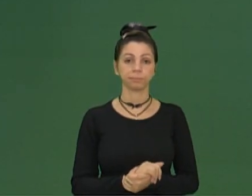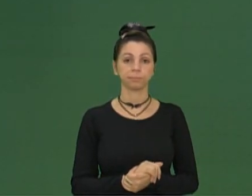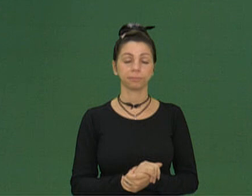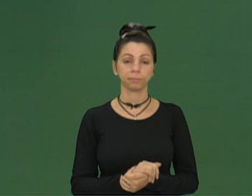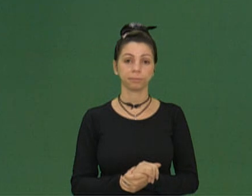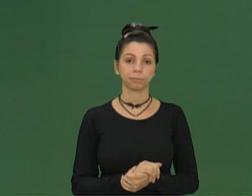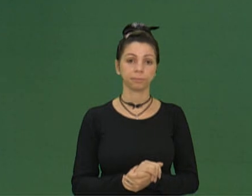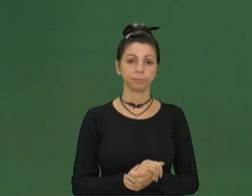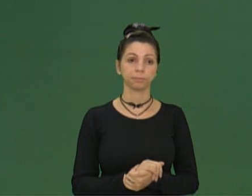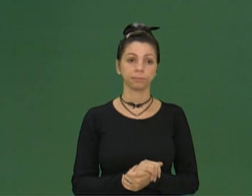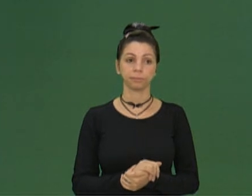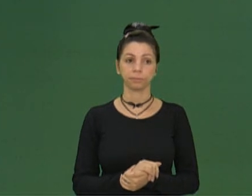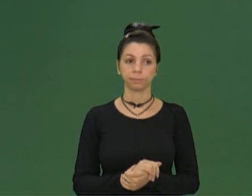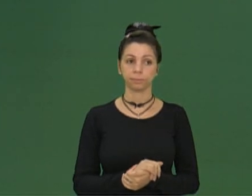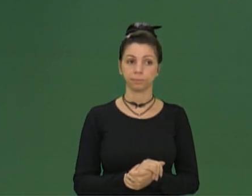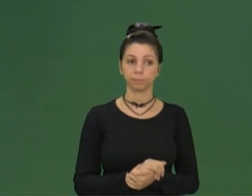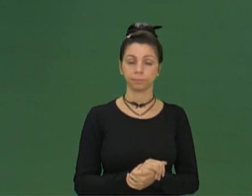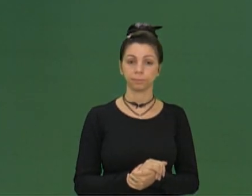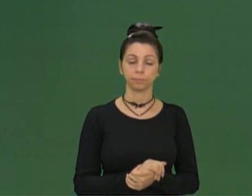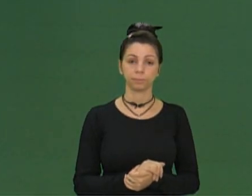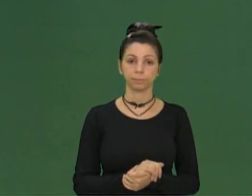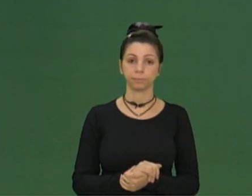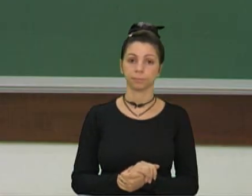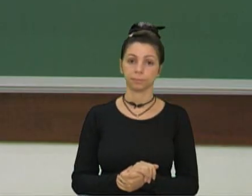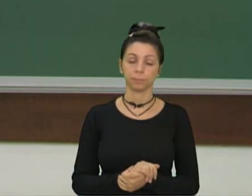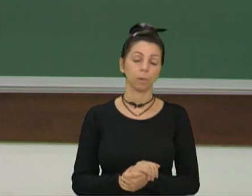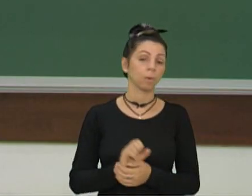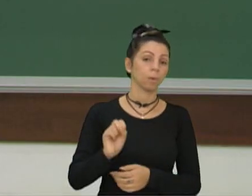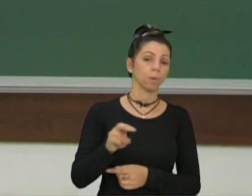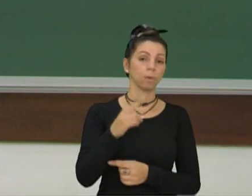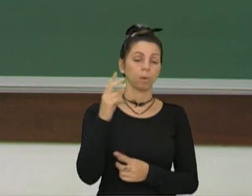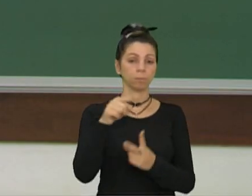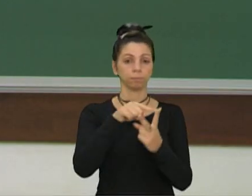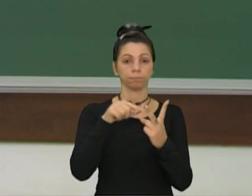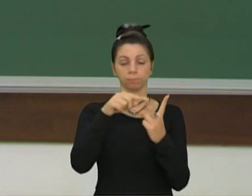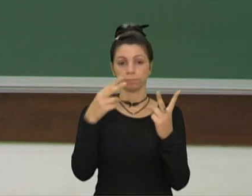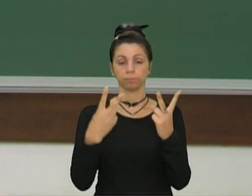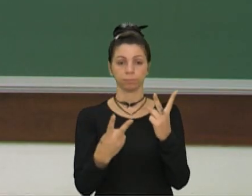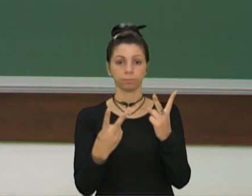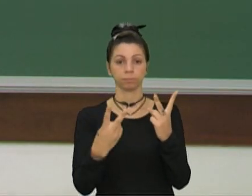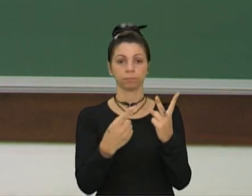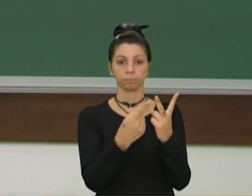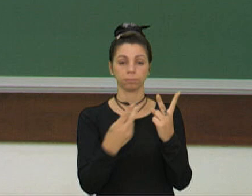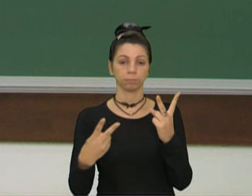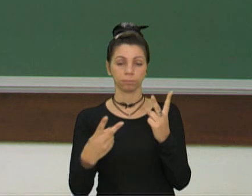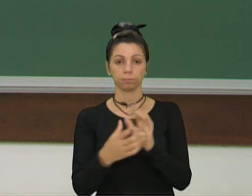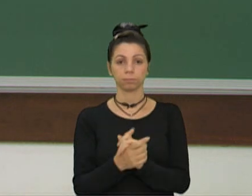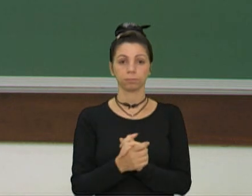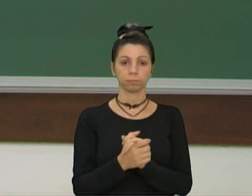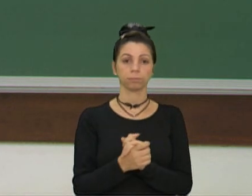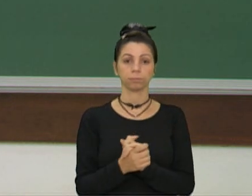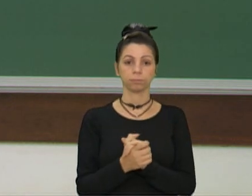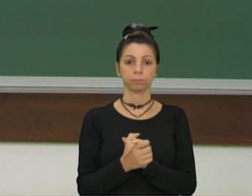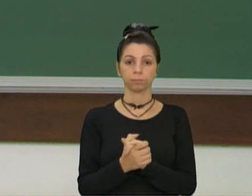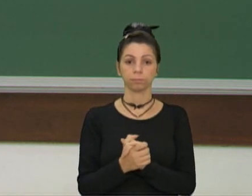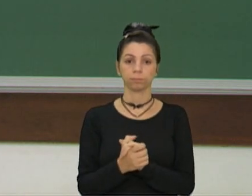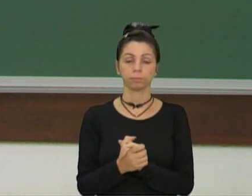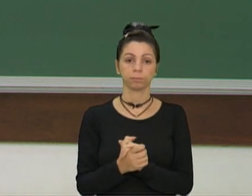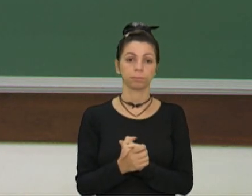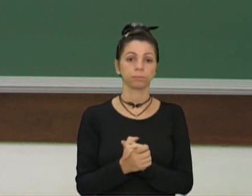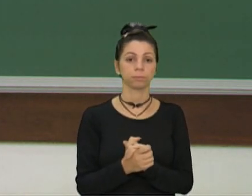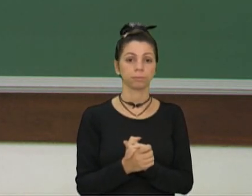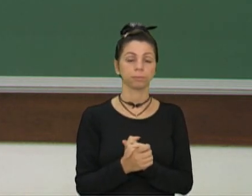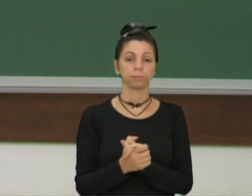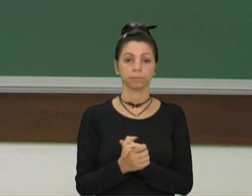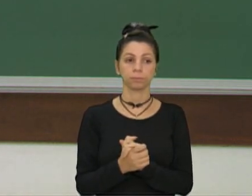3, o que que eu tenho? Raiz de 12. Ou então, menos 2 raiz de 3 vezes ou menos 2 raiz de 3,